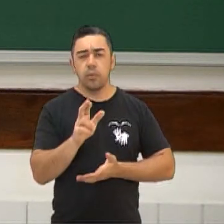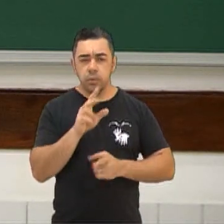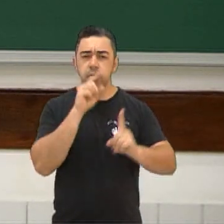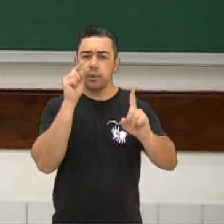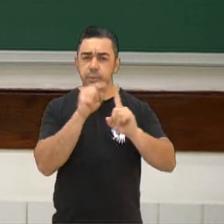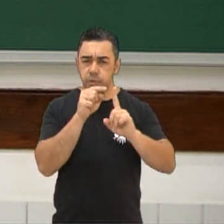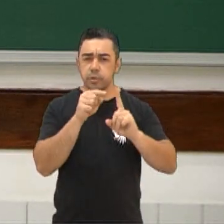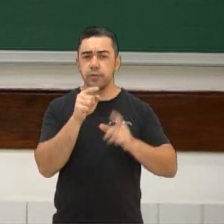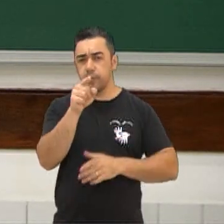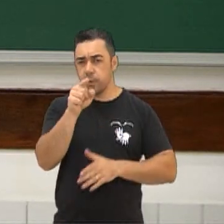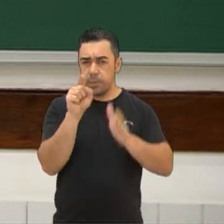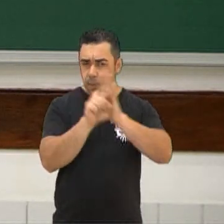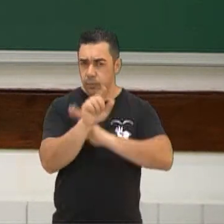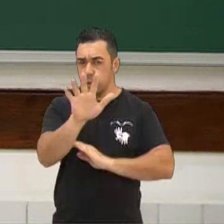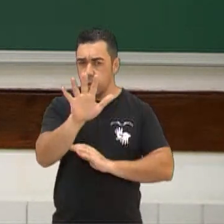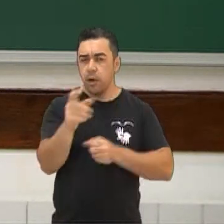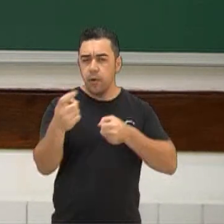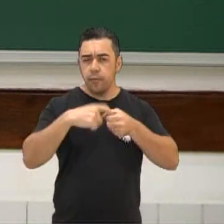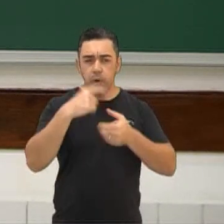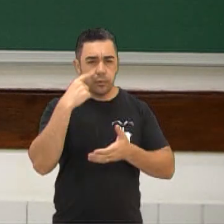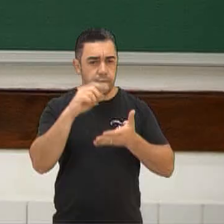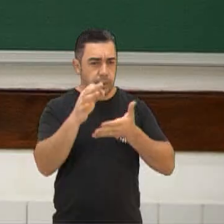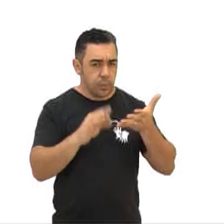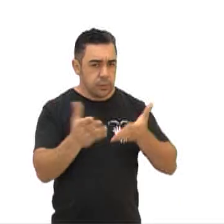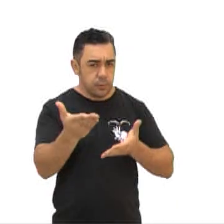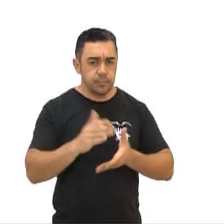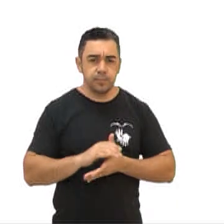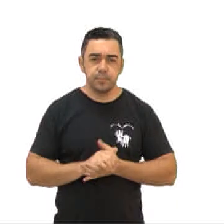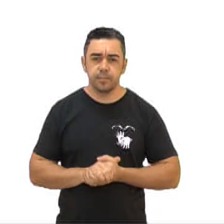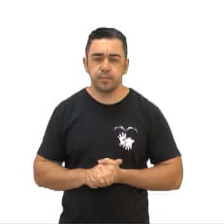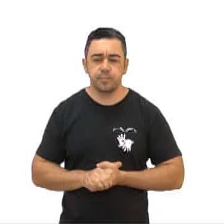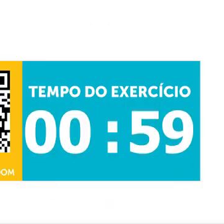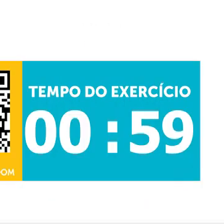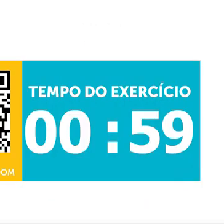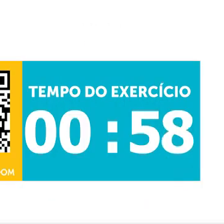essa questão, eu já volto com vocês comentando o gabarito.